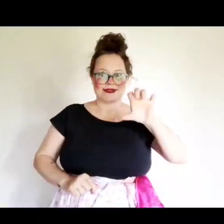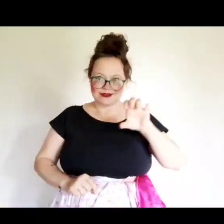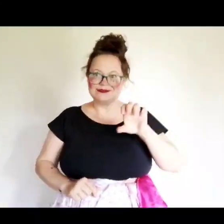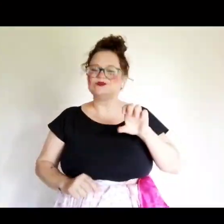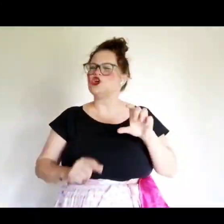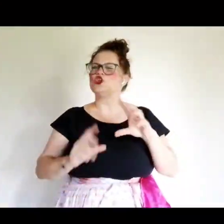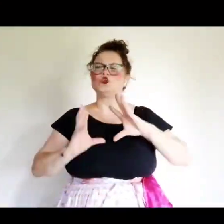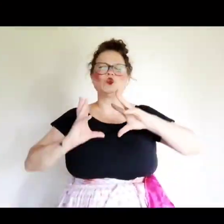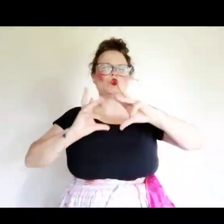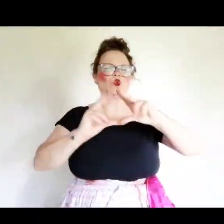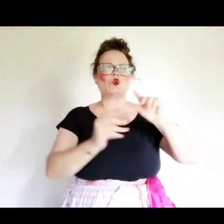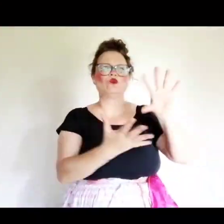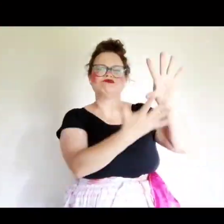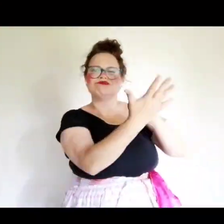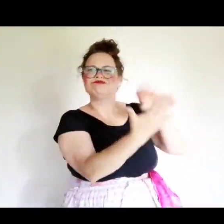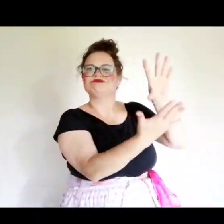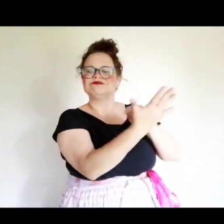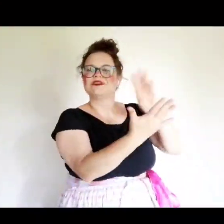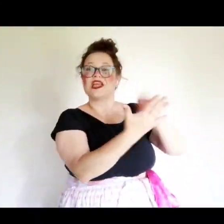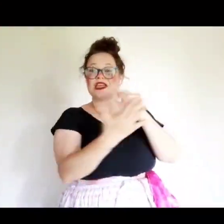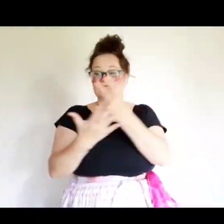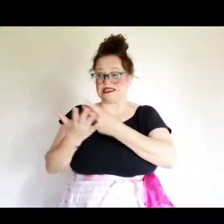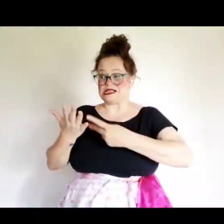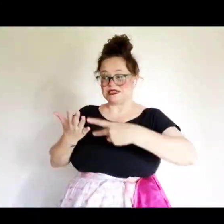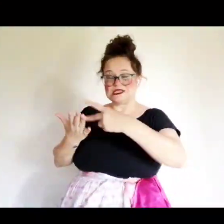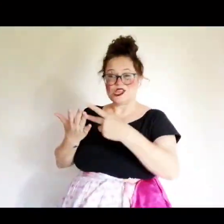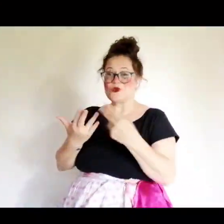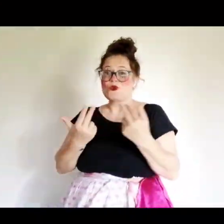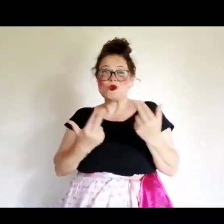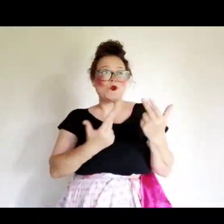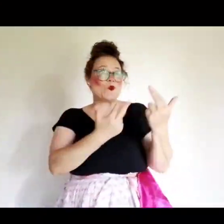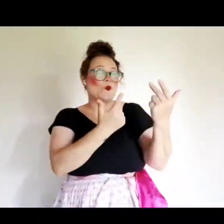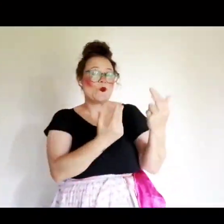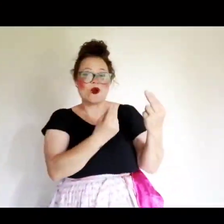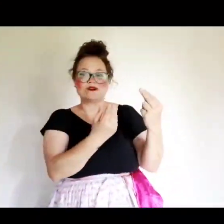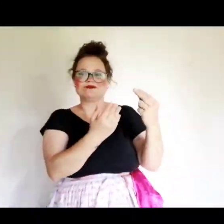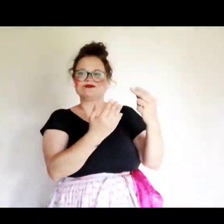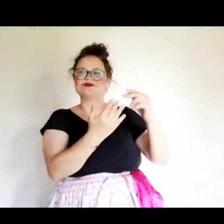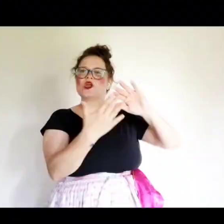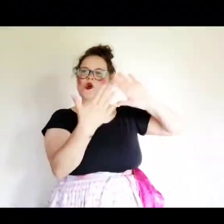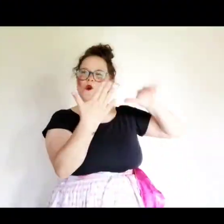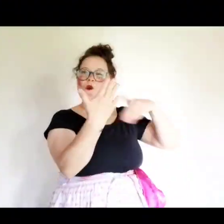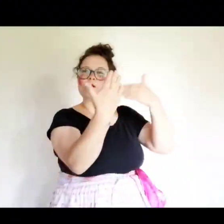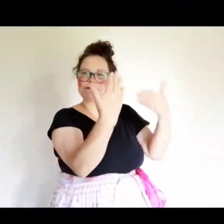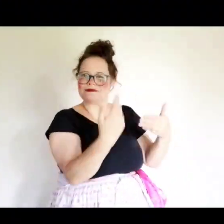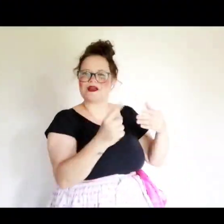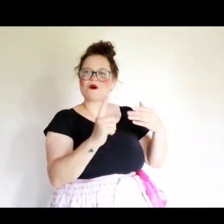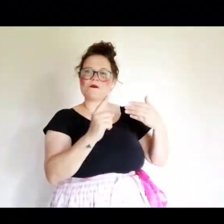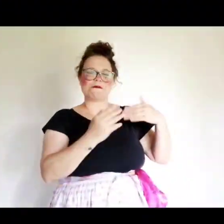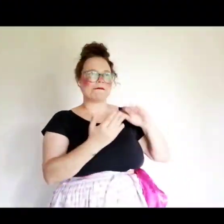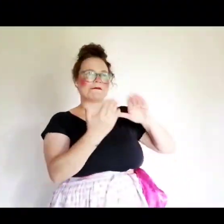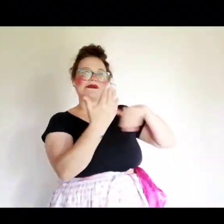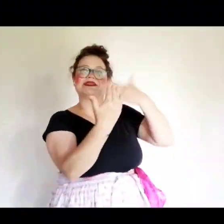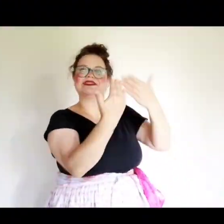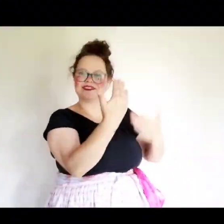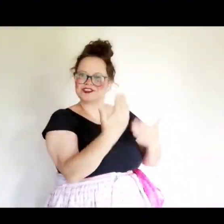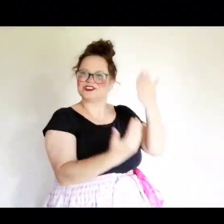Fiz vários desenhos, né? Como uma homenagem para ela, para essas